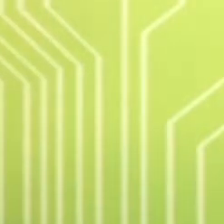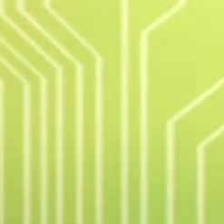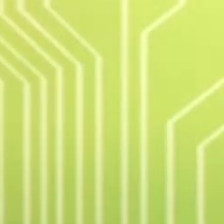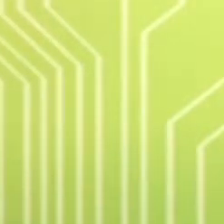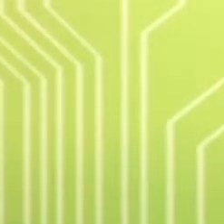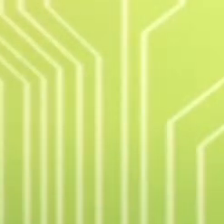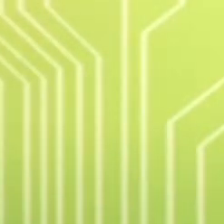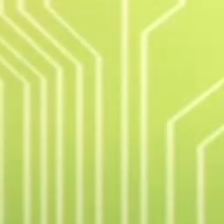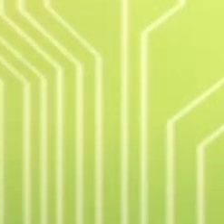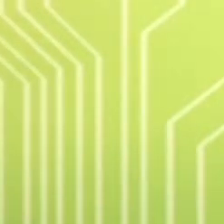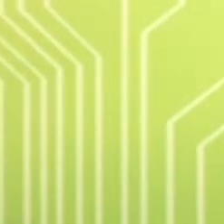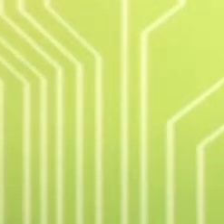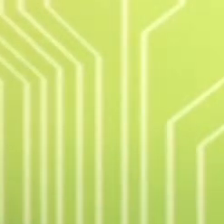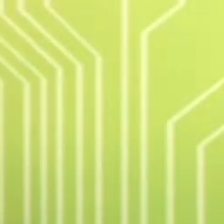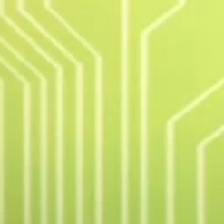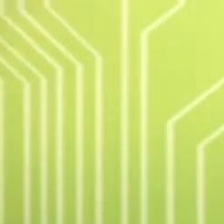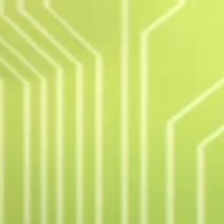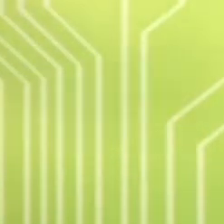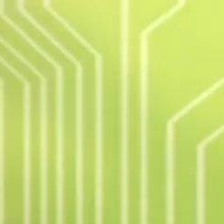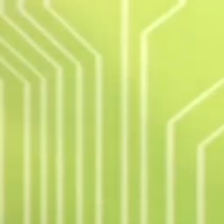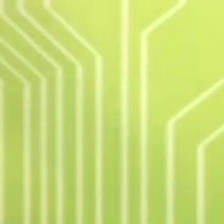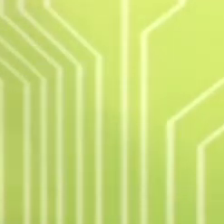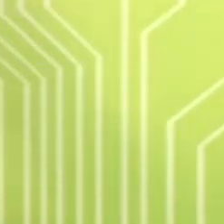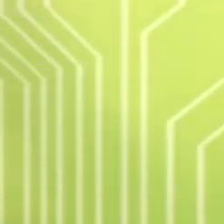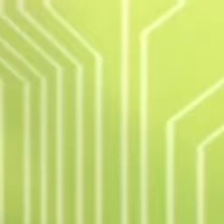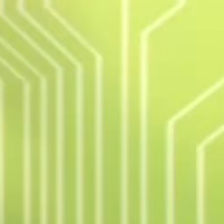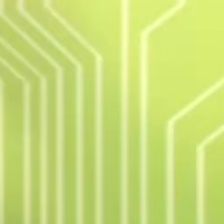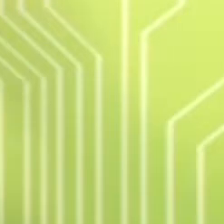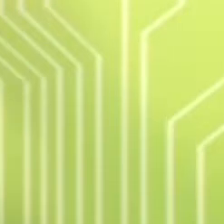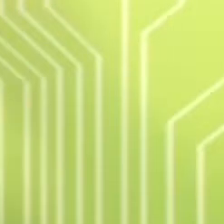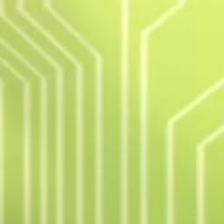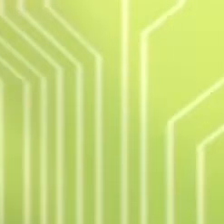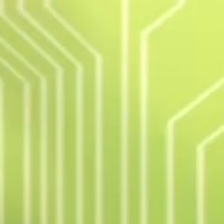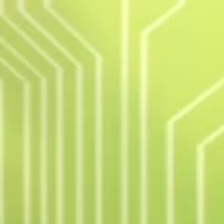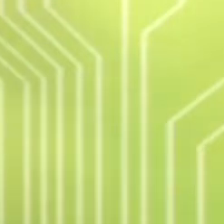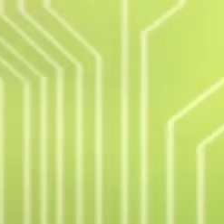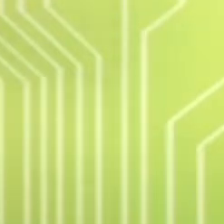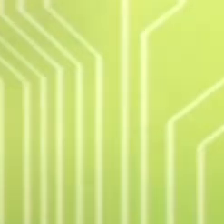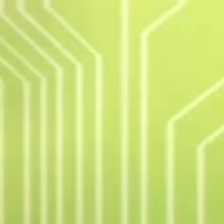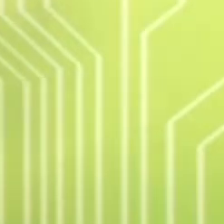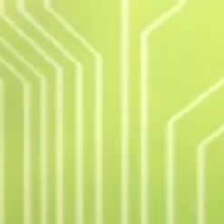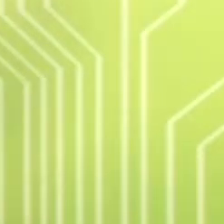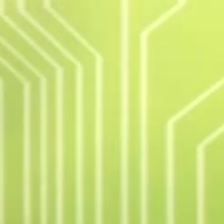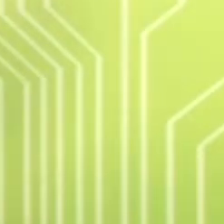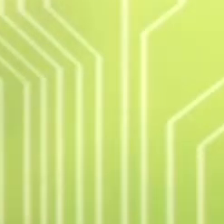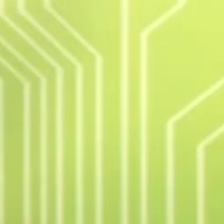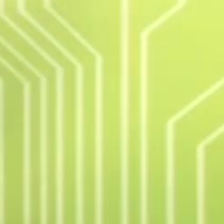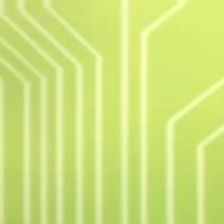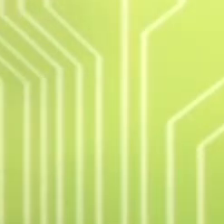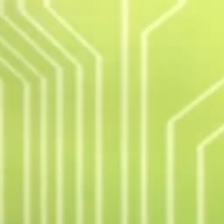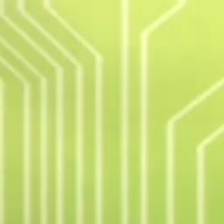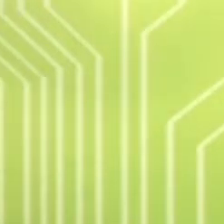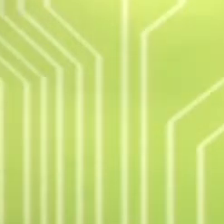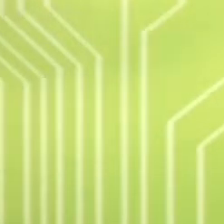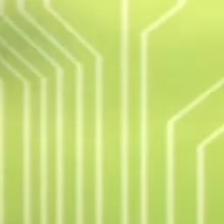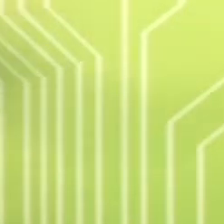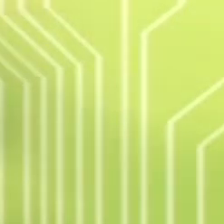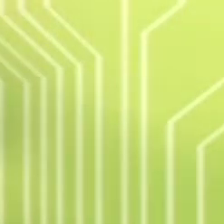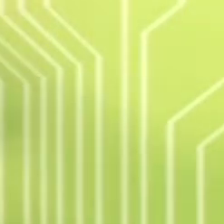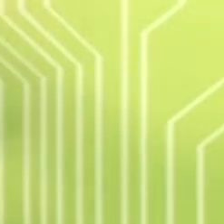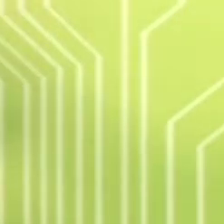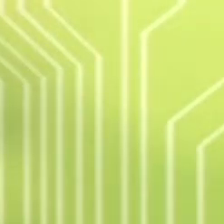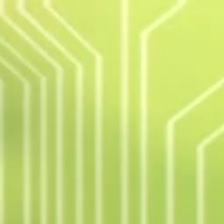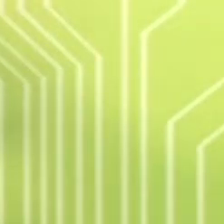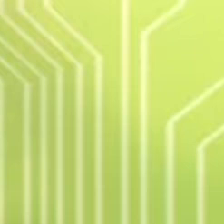lembra bem de uma coisa. Essa atividade de sala, como eu falei para você agora há pouco, se você errar uma questão, não é para falar comigo quando eu